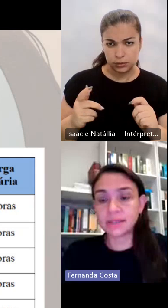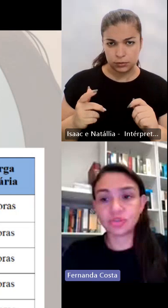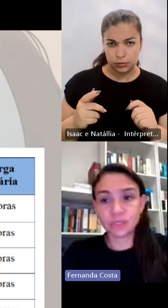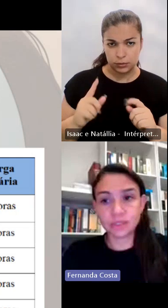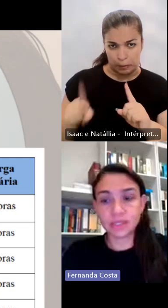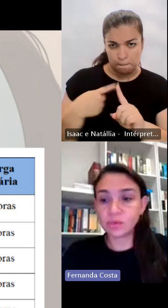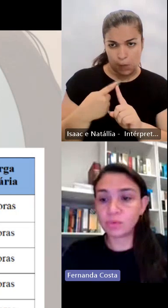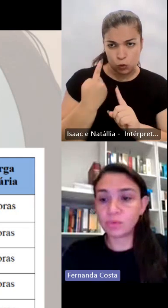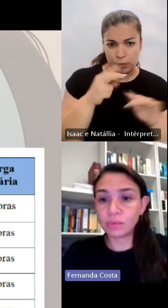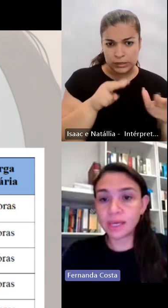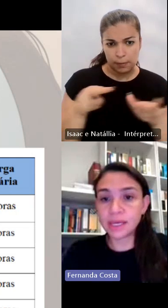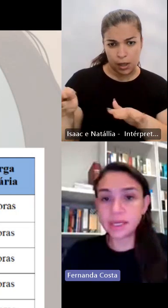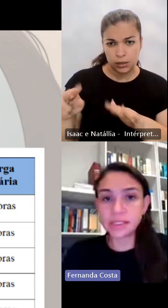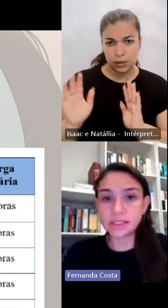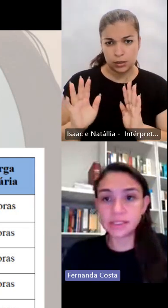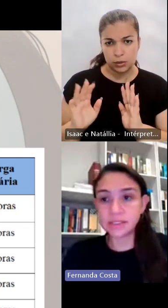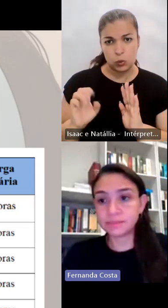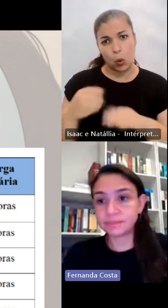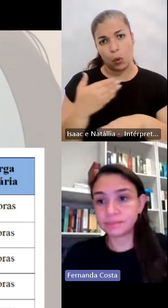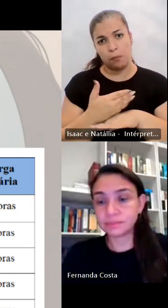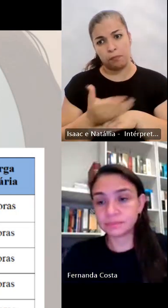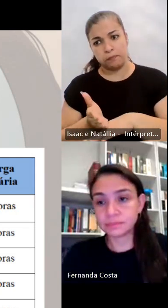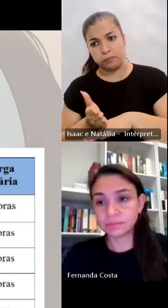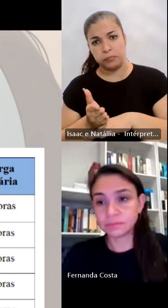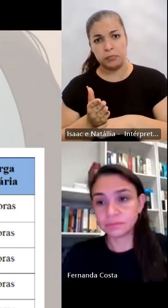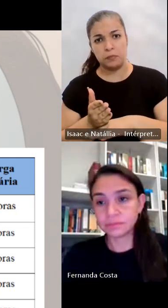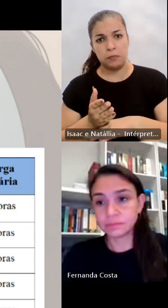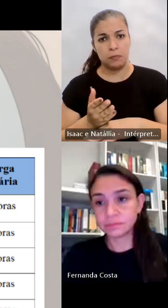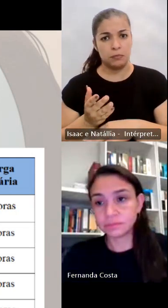Vocês acham que tem que ser um pouco mais?